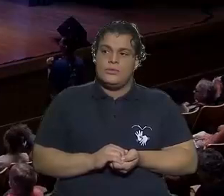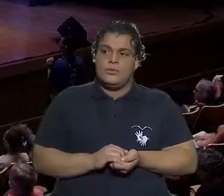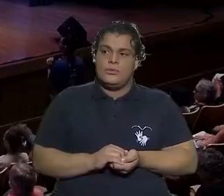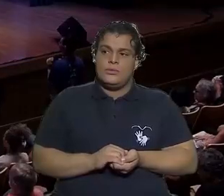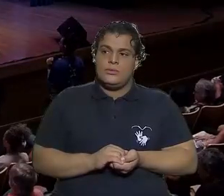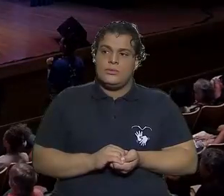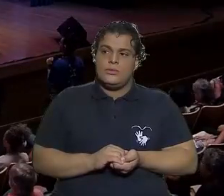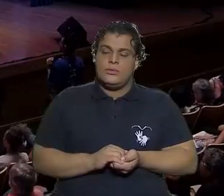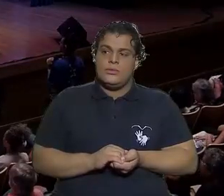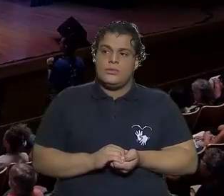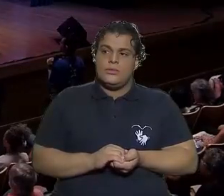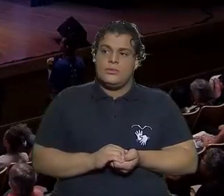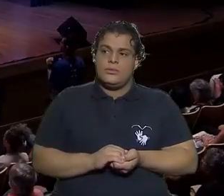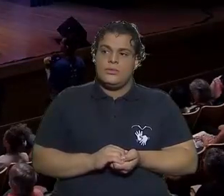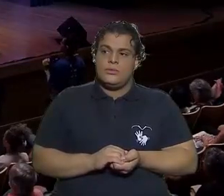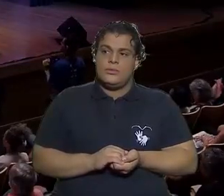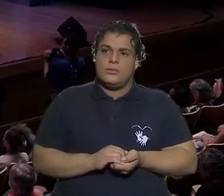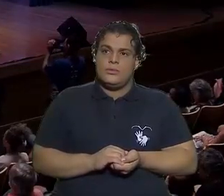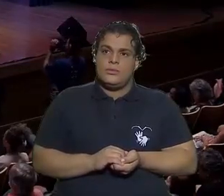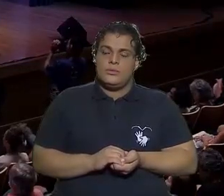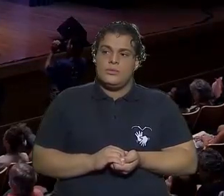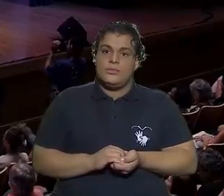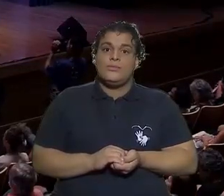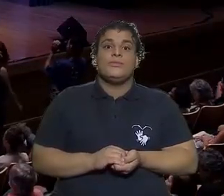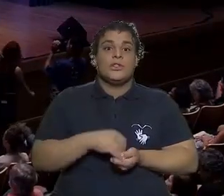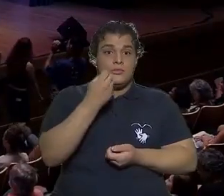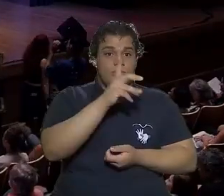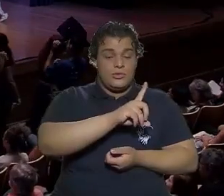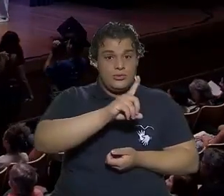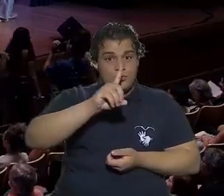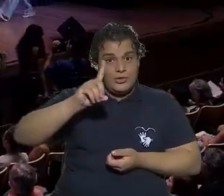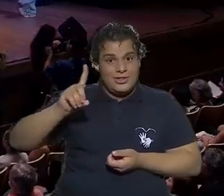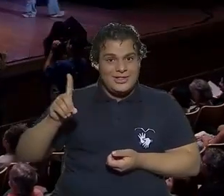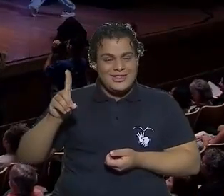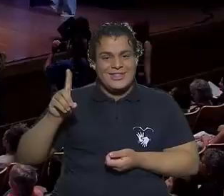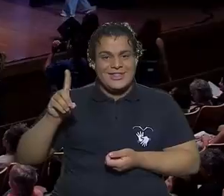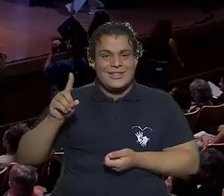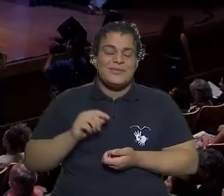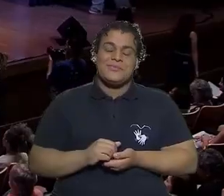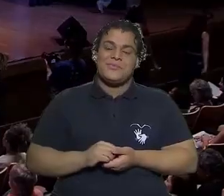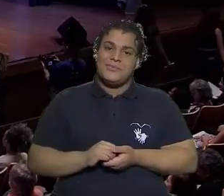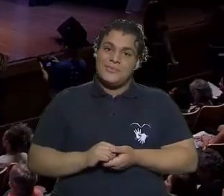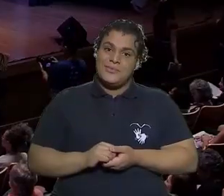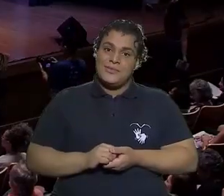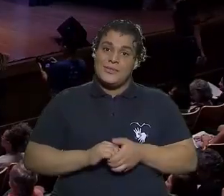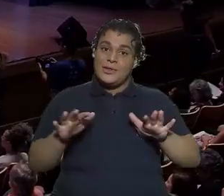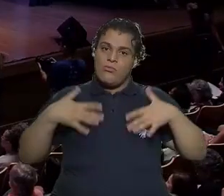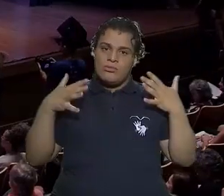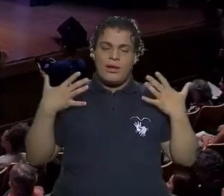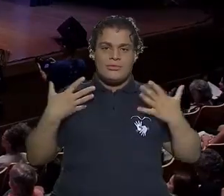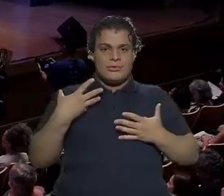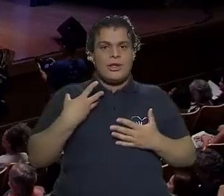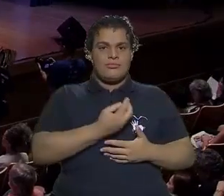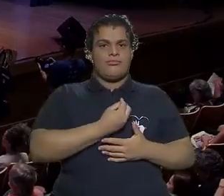Pode ser aqui? Prefere? Pode. Josane sai do palco e um homem toma seu lugar no púlpito. Ele é branco, possui